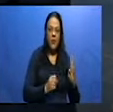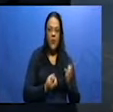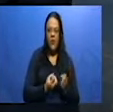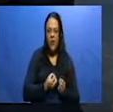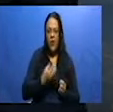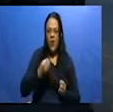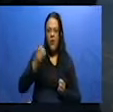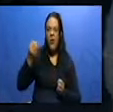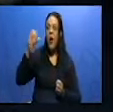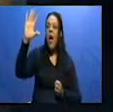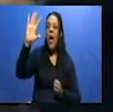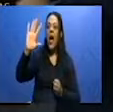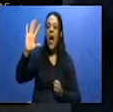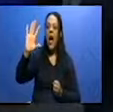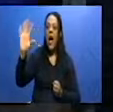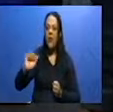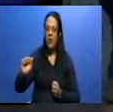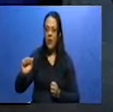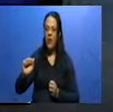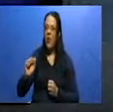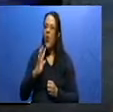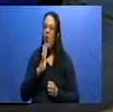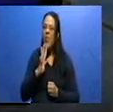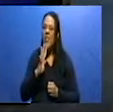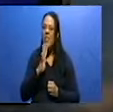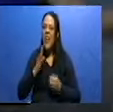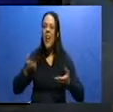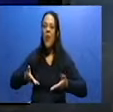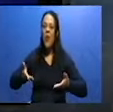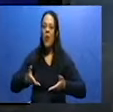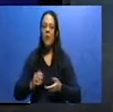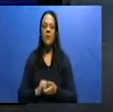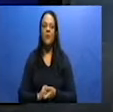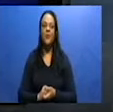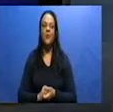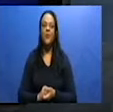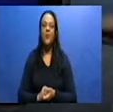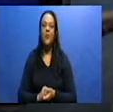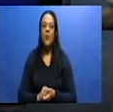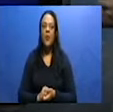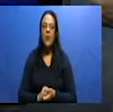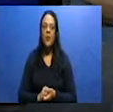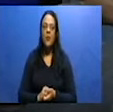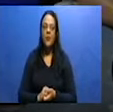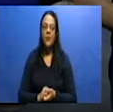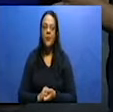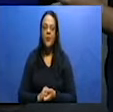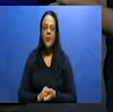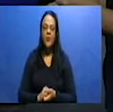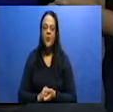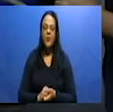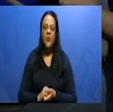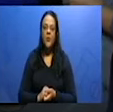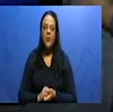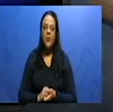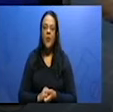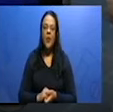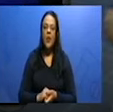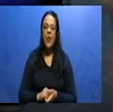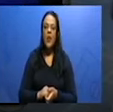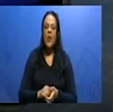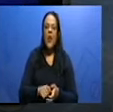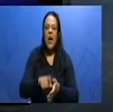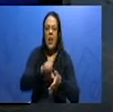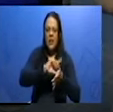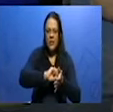africano. Vamos lá conhecer a África? Antes de continuar e descobrir quem estava chegando nesses